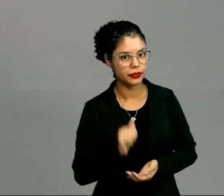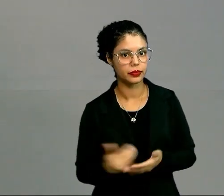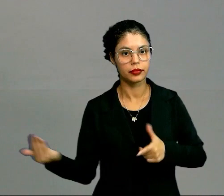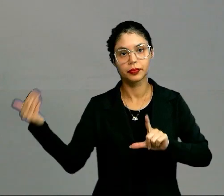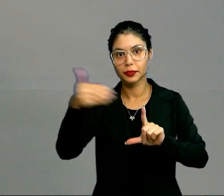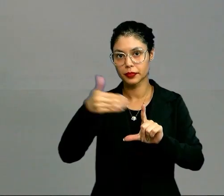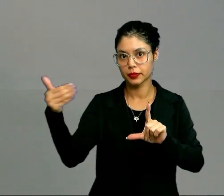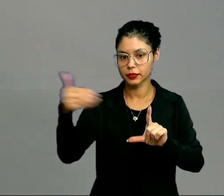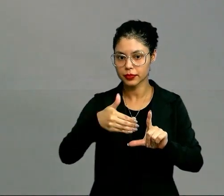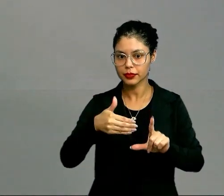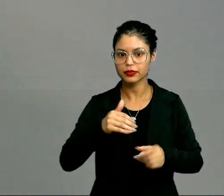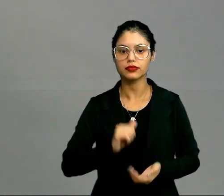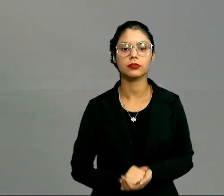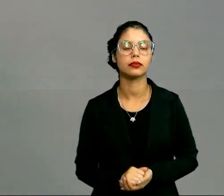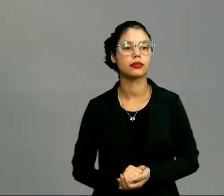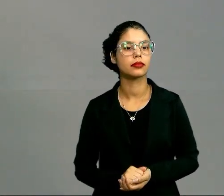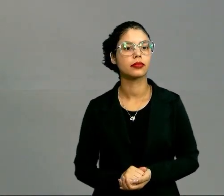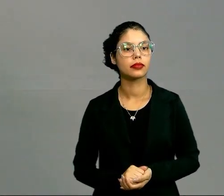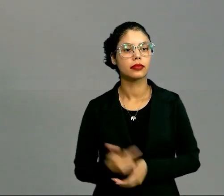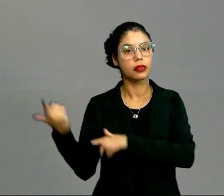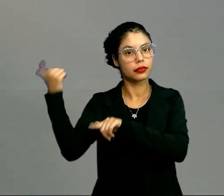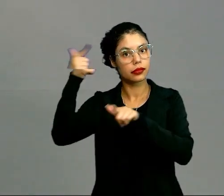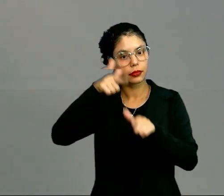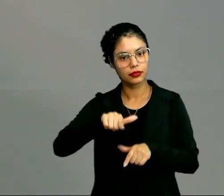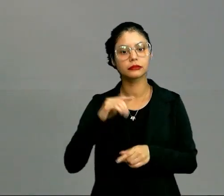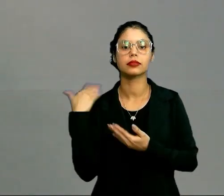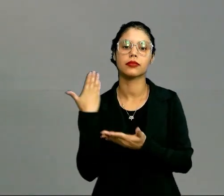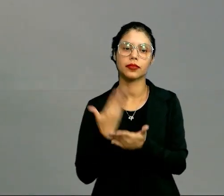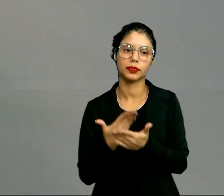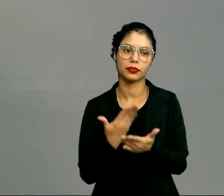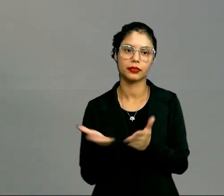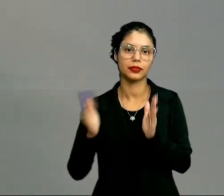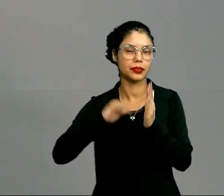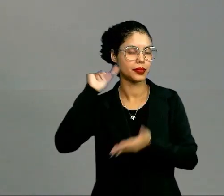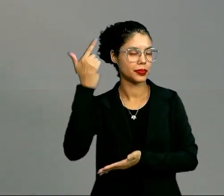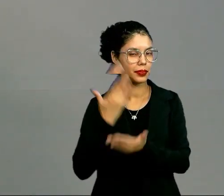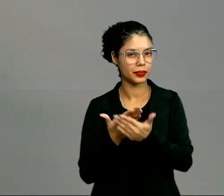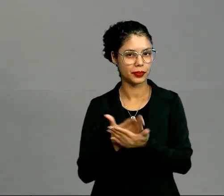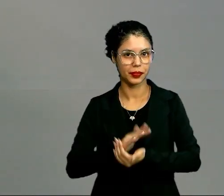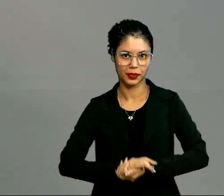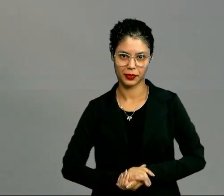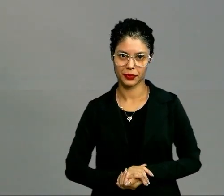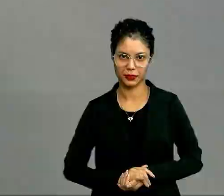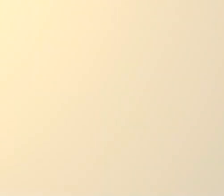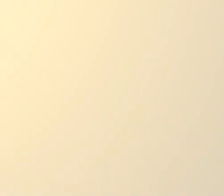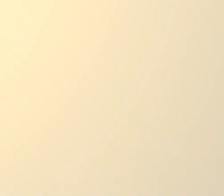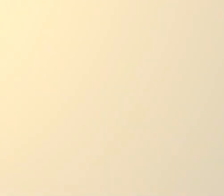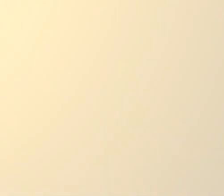Acessem as nossas plataformas e revisem as nossas aulas. E até a próxima aula.